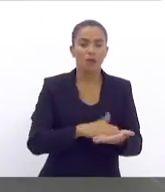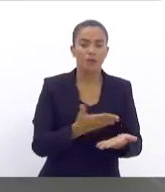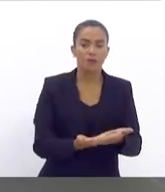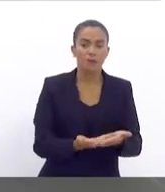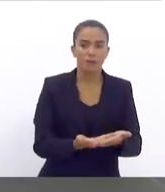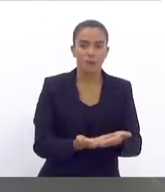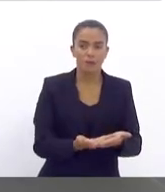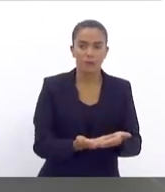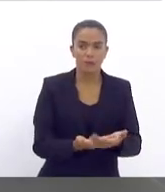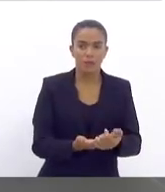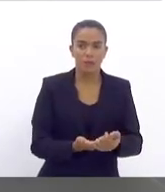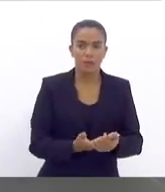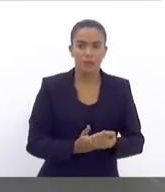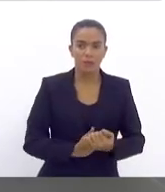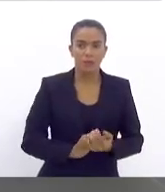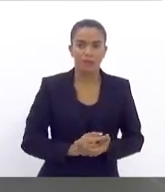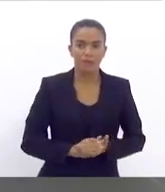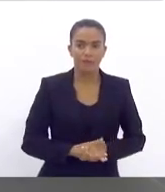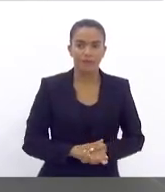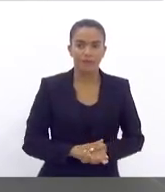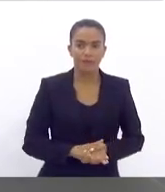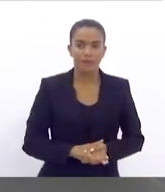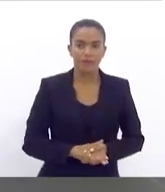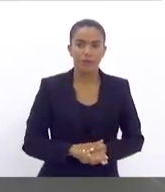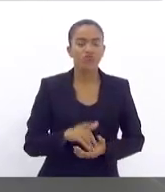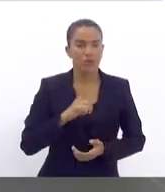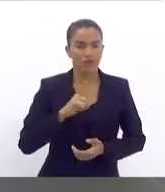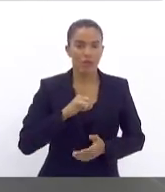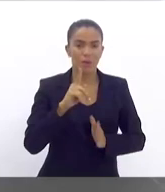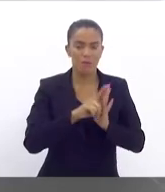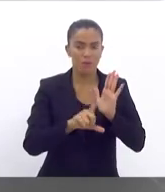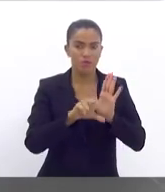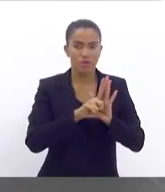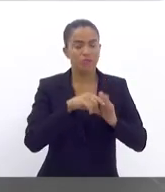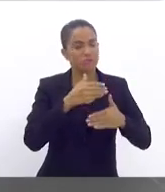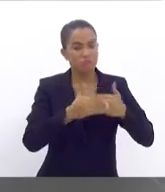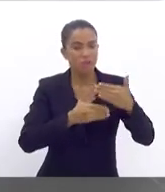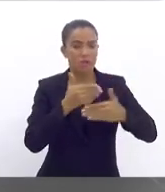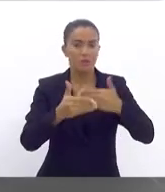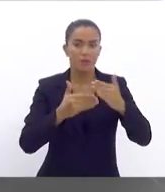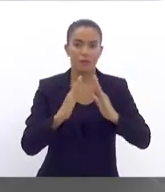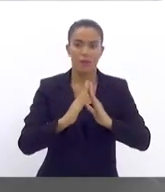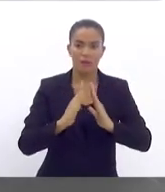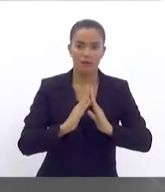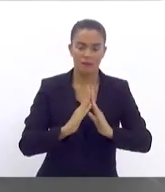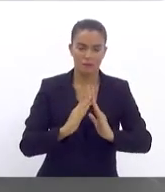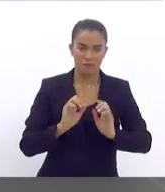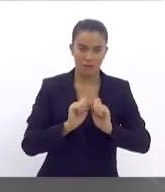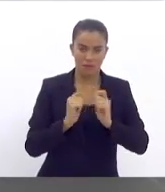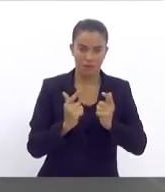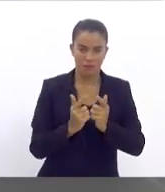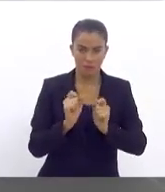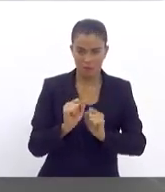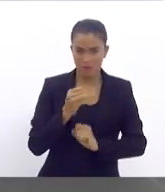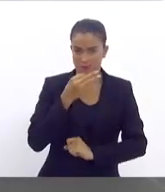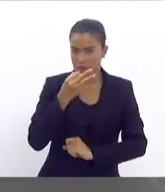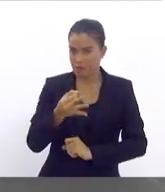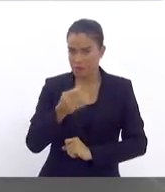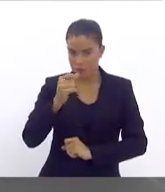Libras. Tem um projeto tramitando na casa sobre a matéria. Pois é, mas aí... Eu posso fazer uma sugestão, deputado